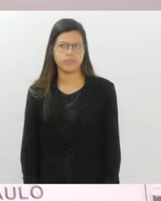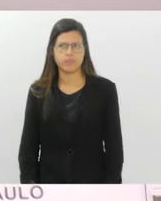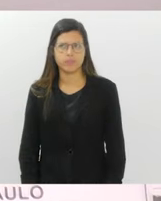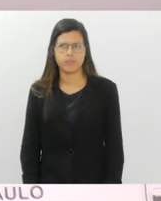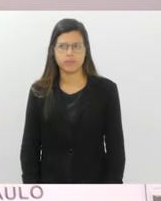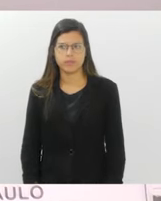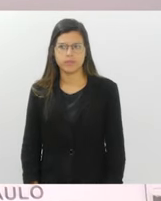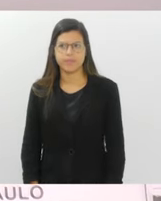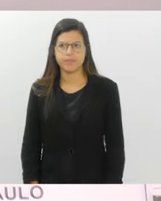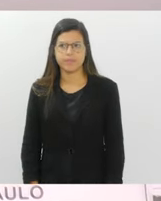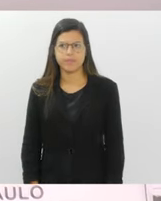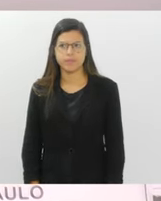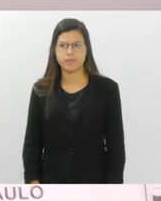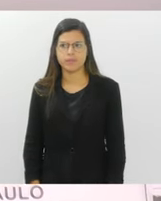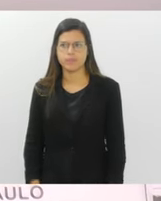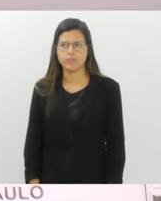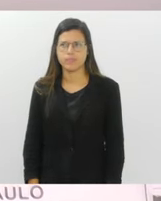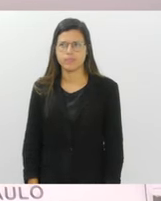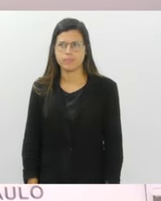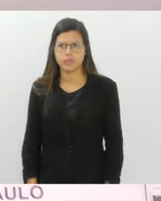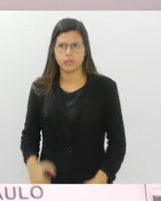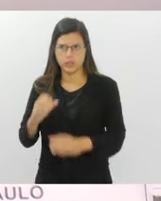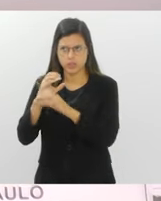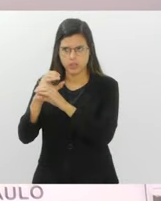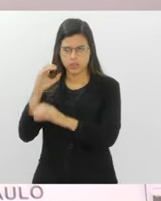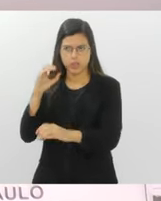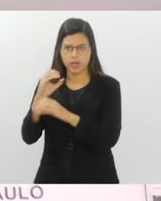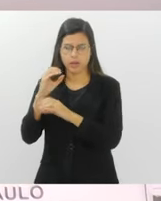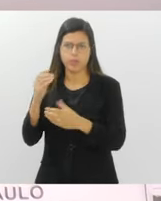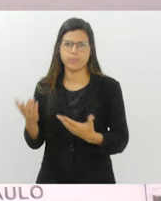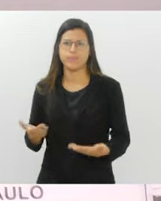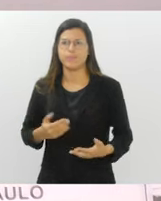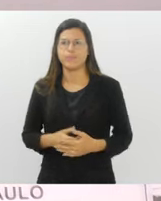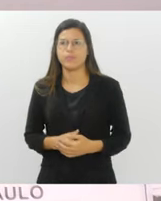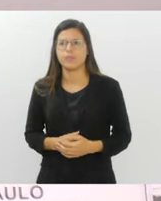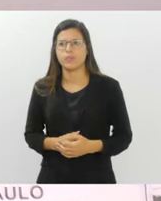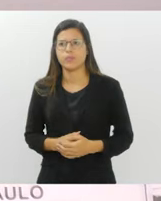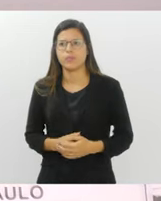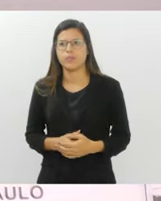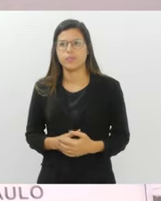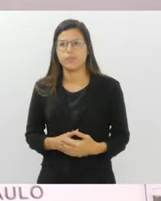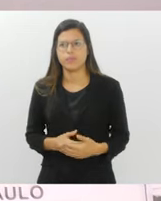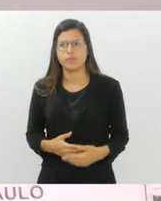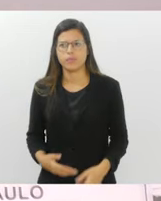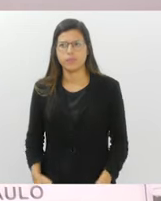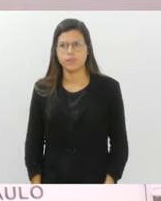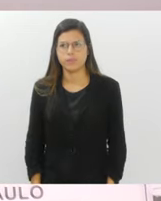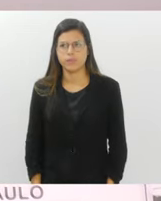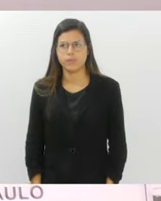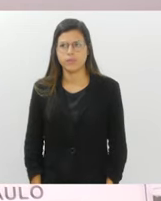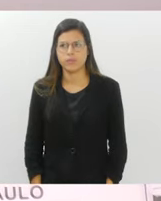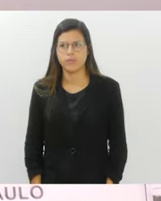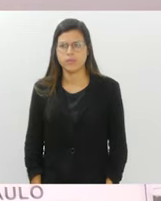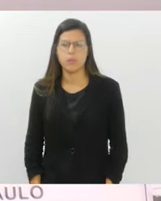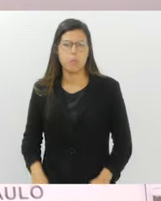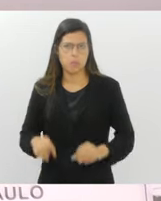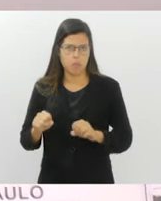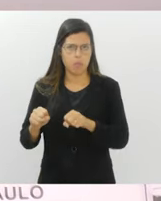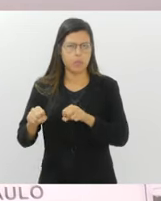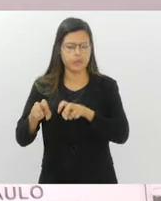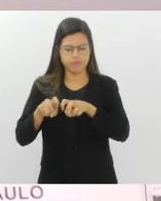Douglas Sussini, engenheiro. Douglas, por favor, vem aqui à